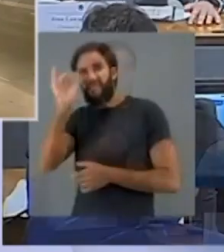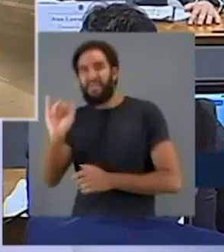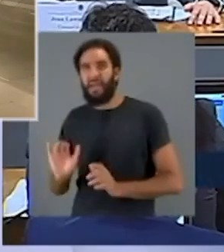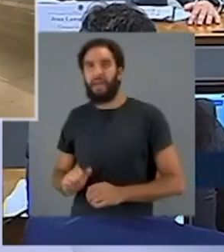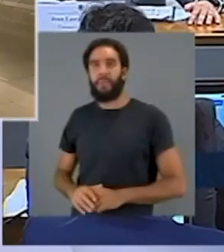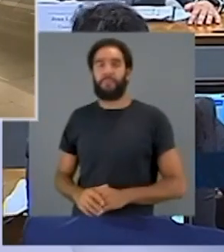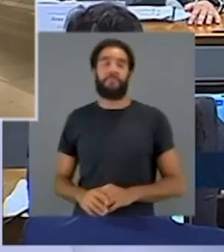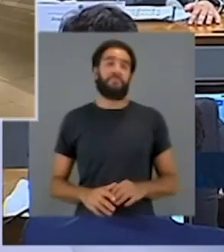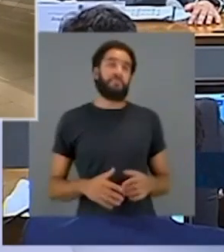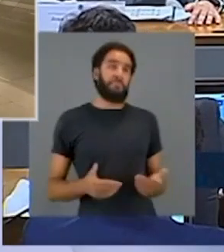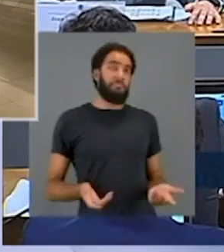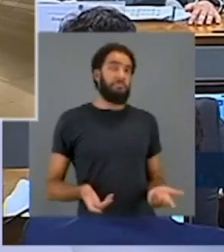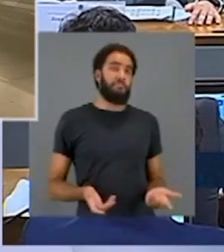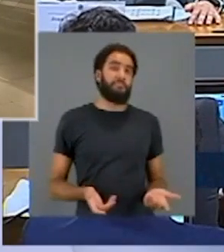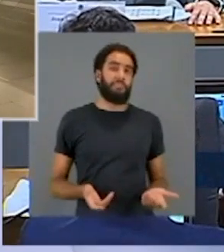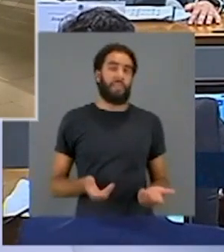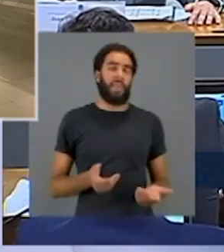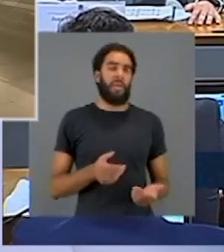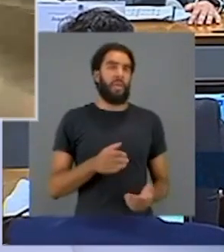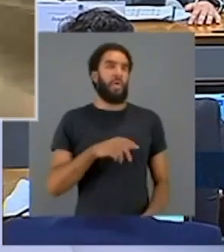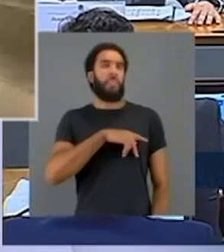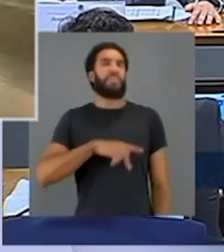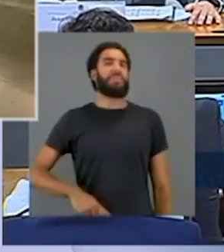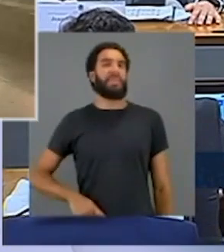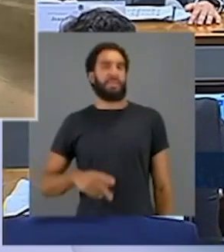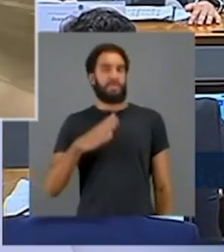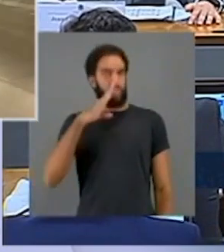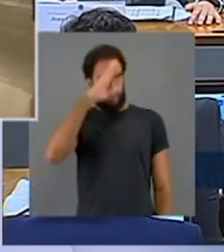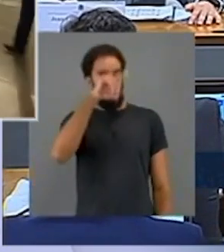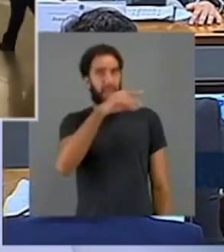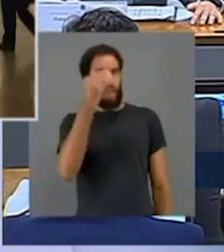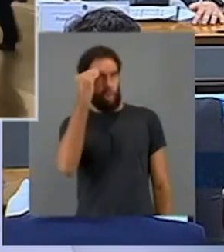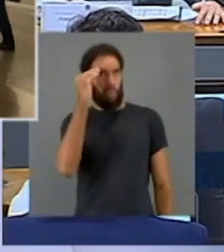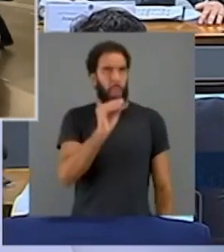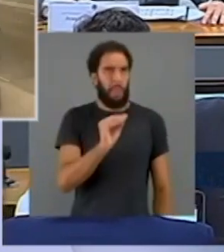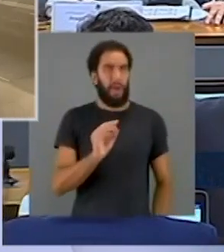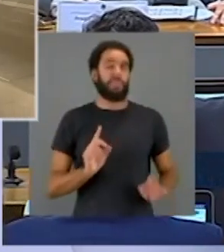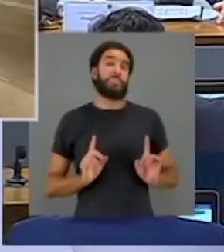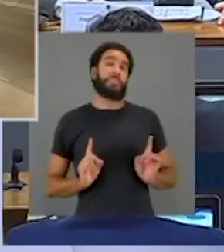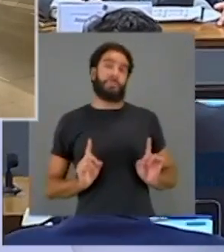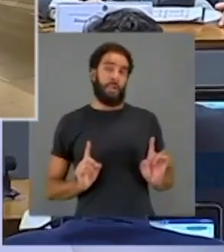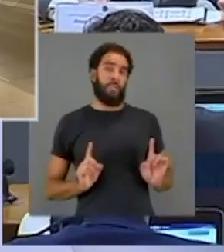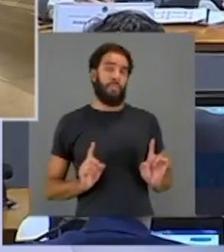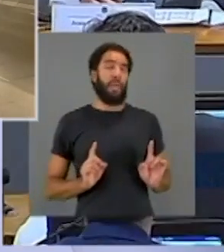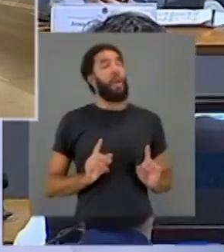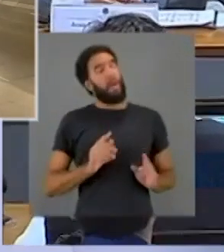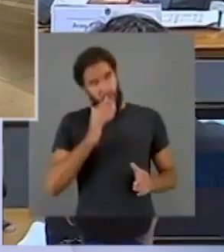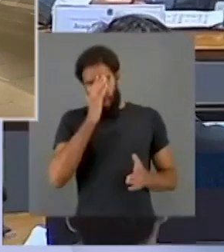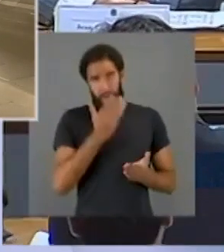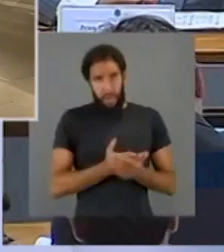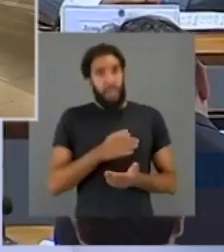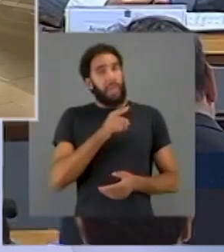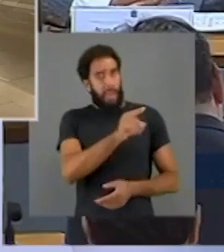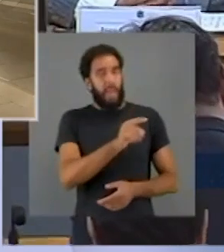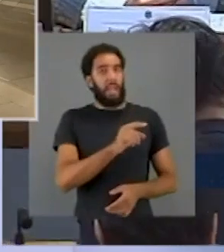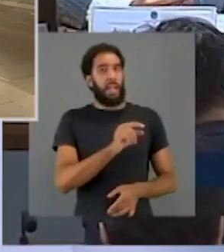urnas eletrônicas aí depois passa para militares que apoiaram o ex-presidente Jair bolsonaro quebra o sigilo